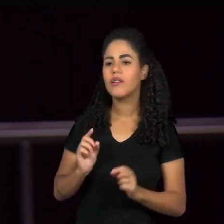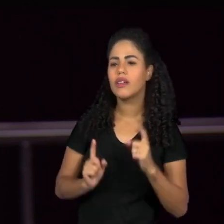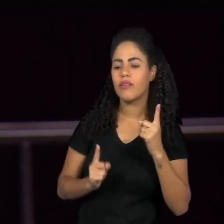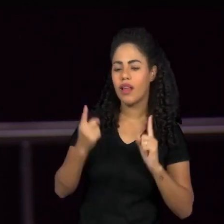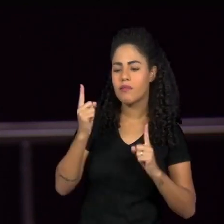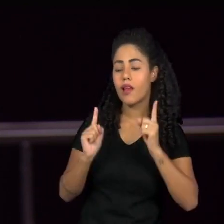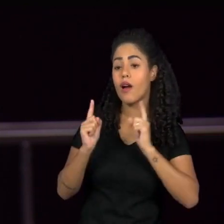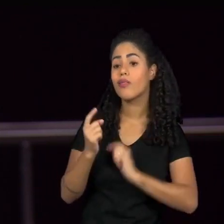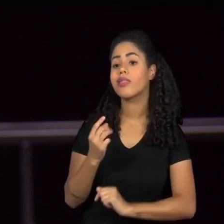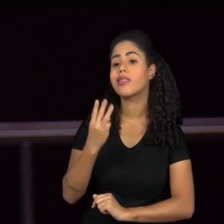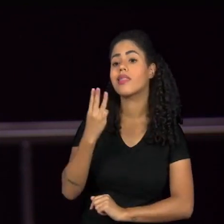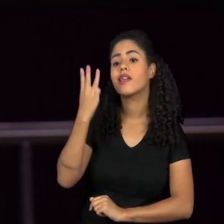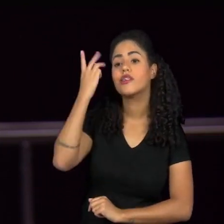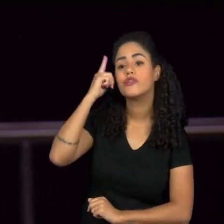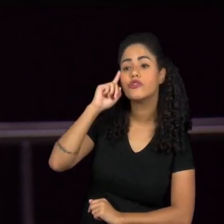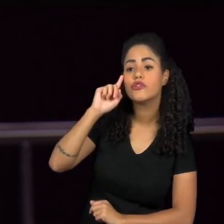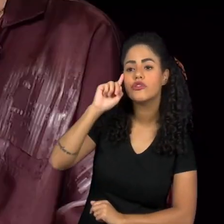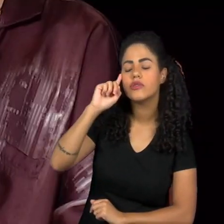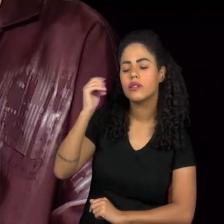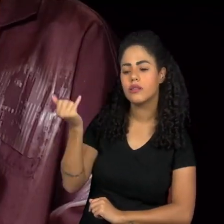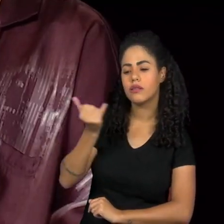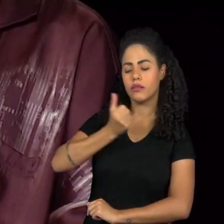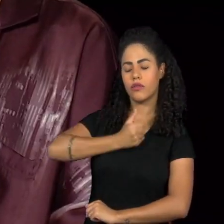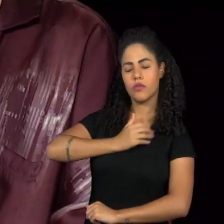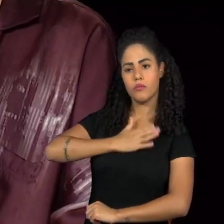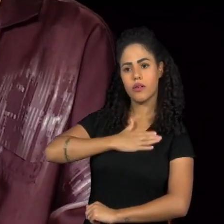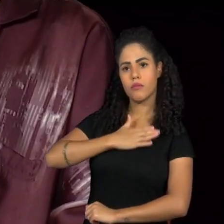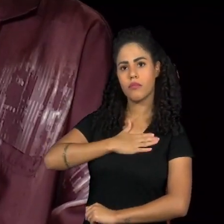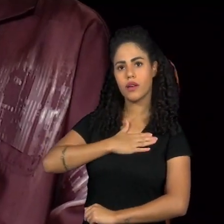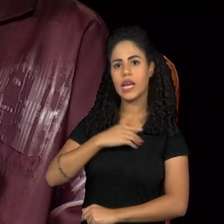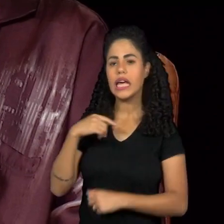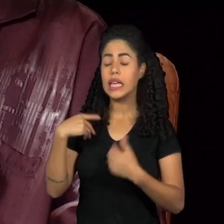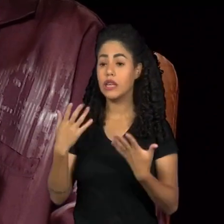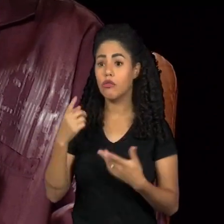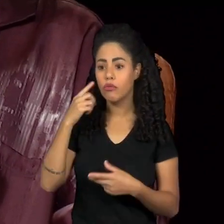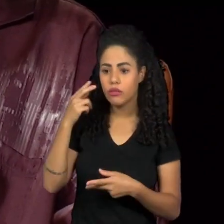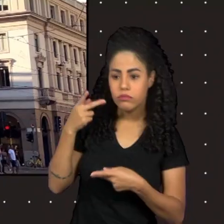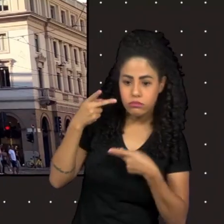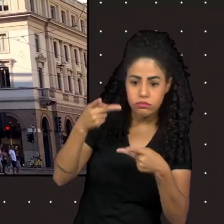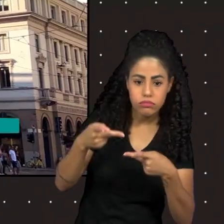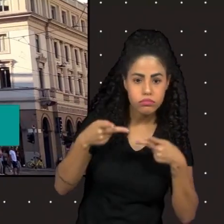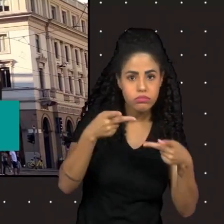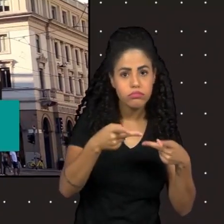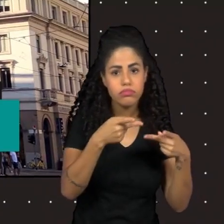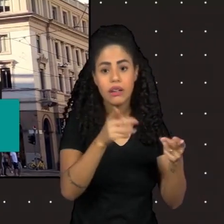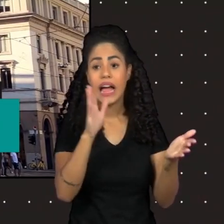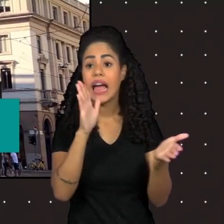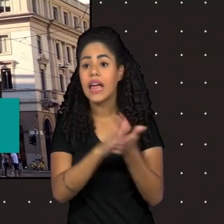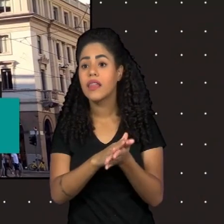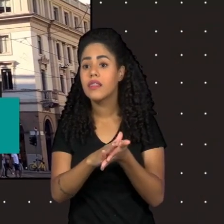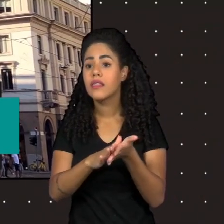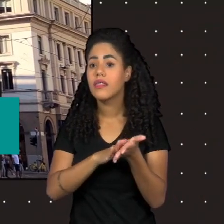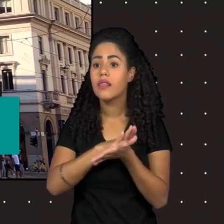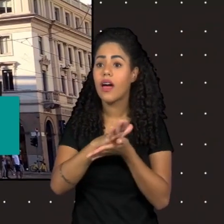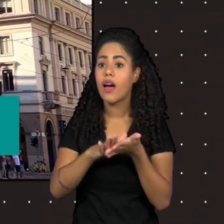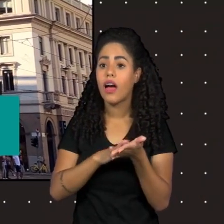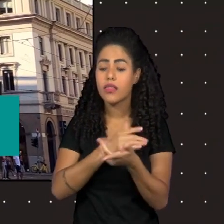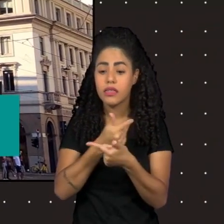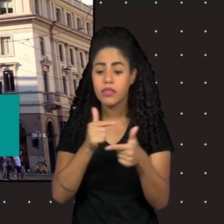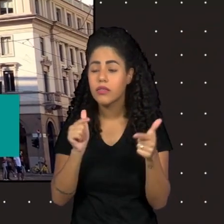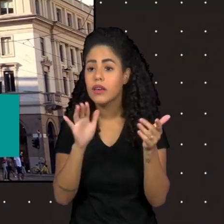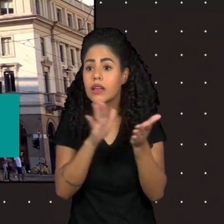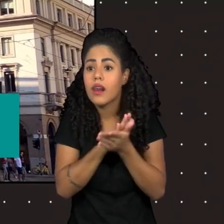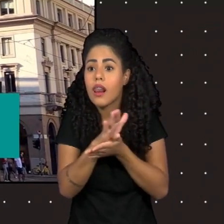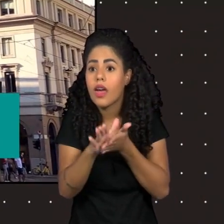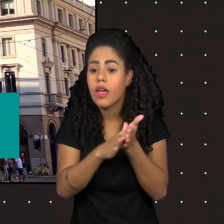3 dias, quando a Teresa me falou. Aí eu fui no Scala, e não tem nada da Baderna no Scala. a não ser